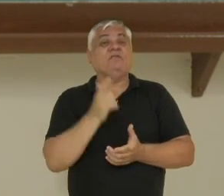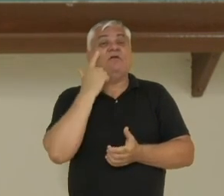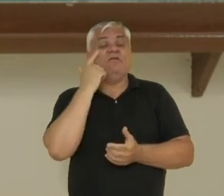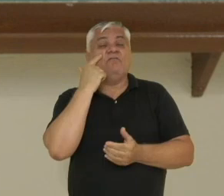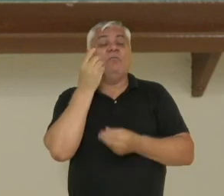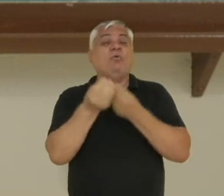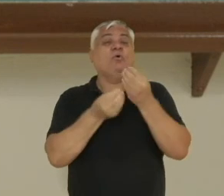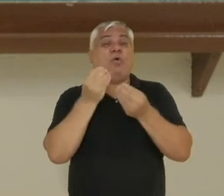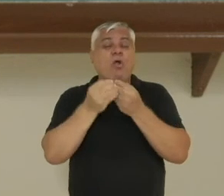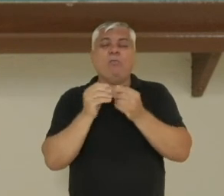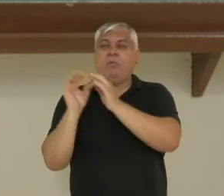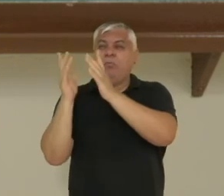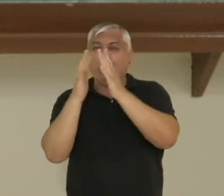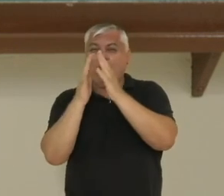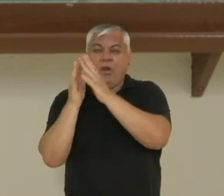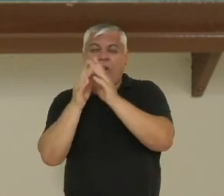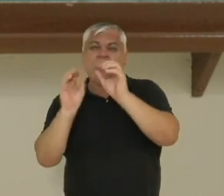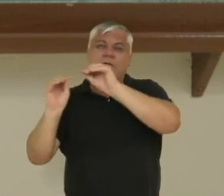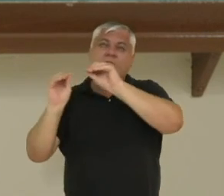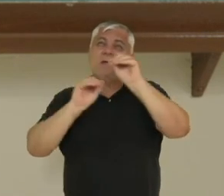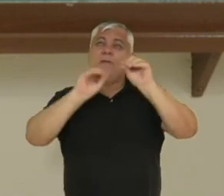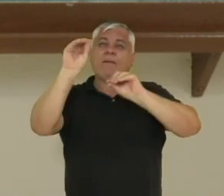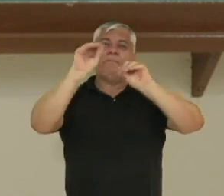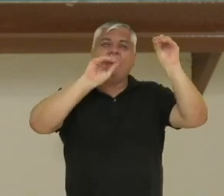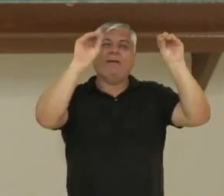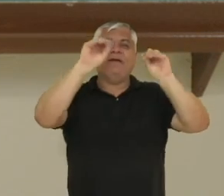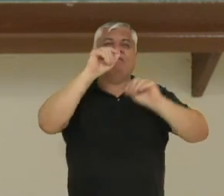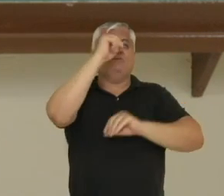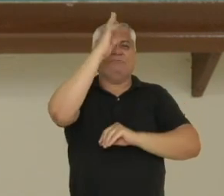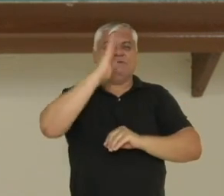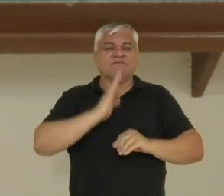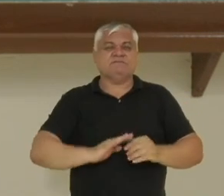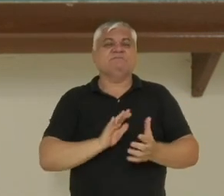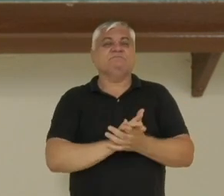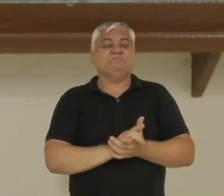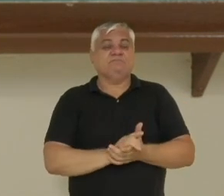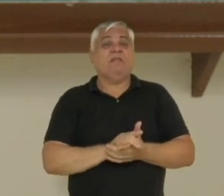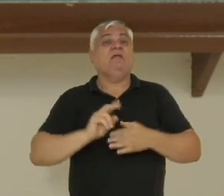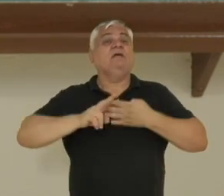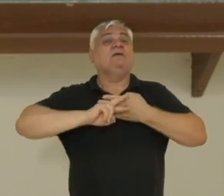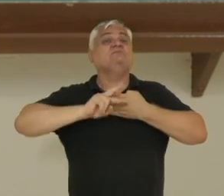de concentração e desconcentração industrial no nosso país e as